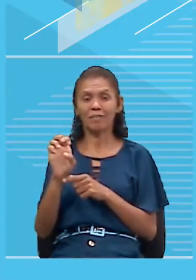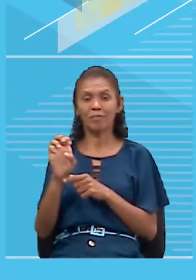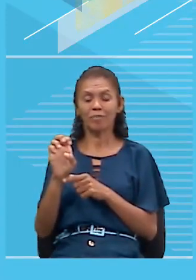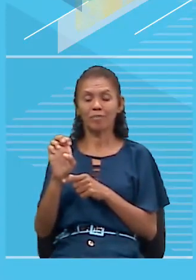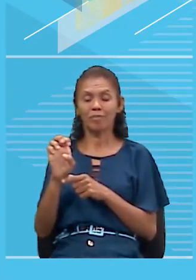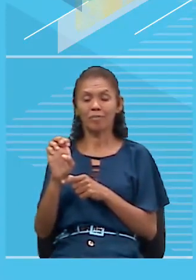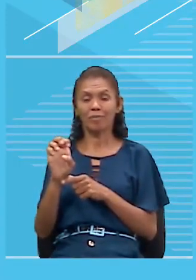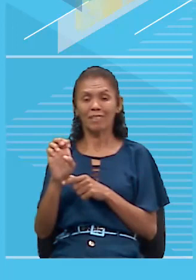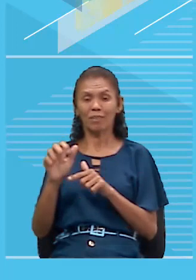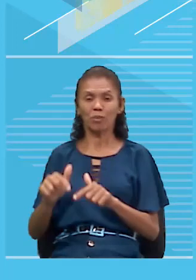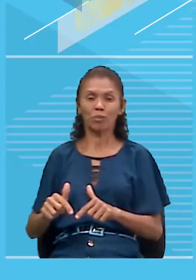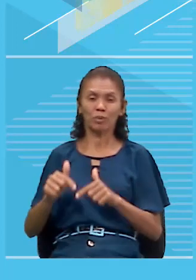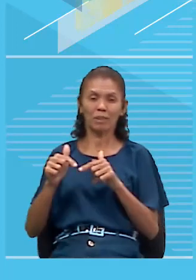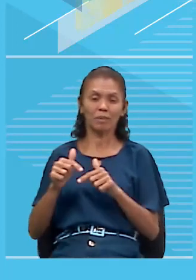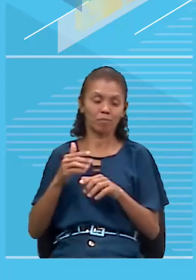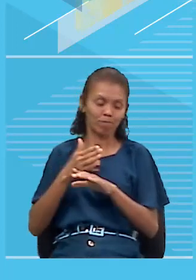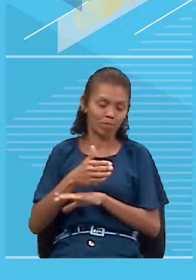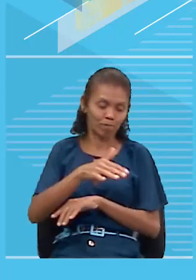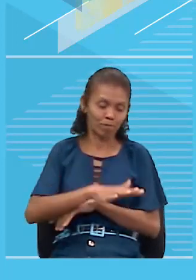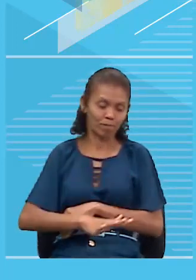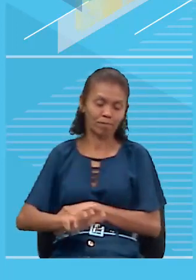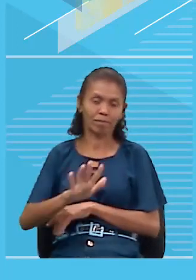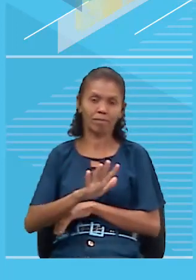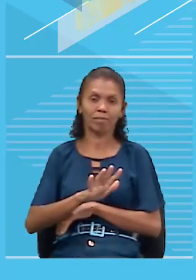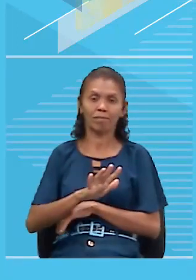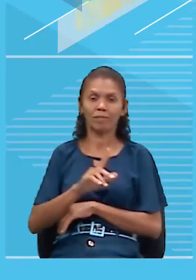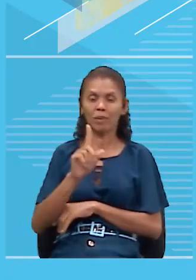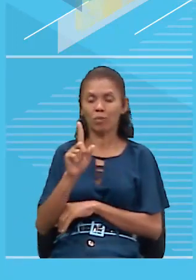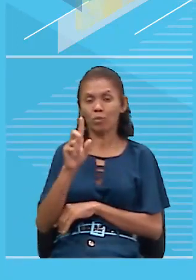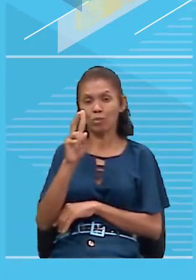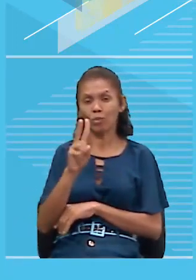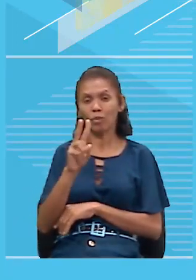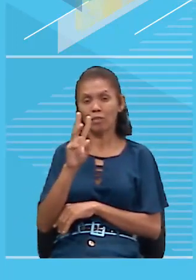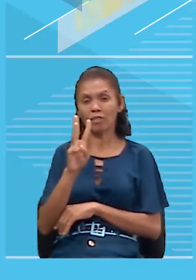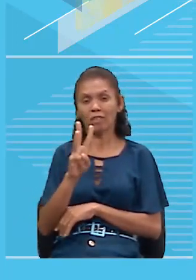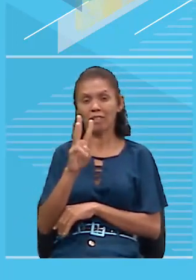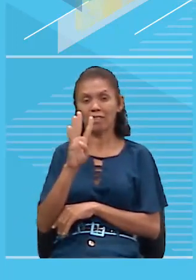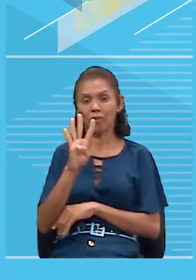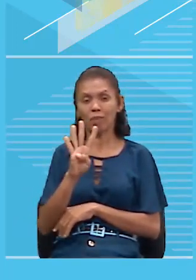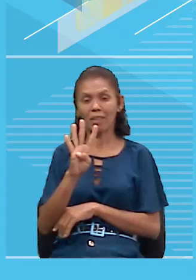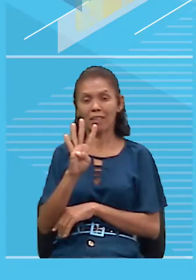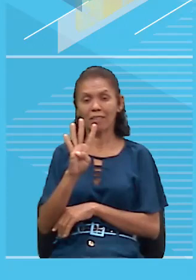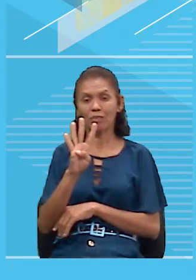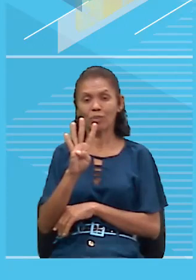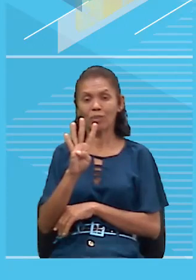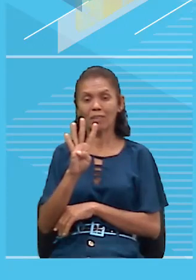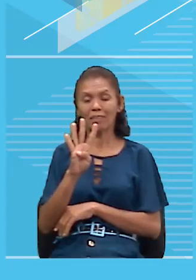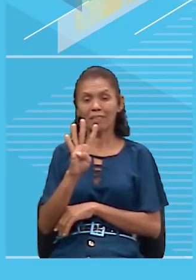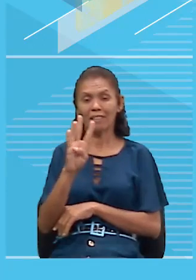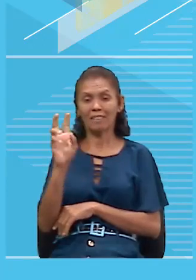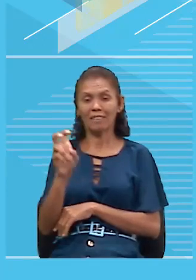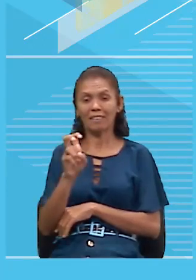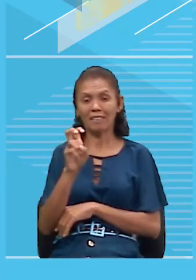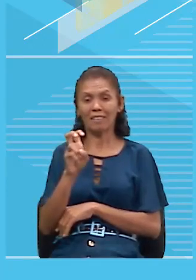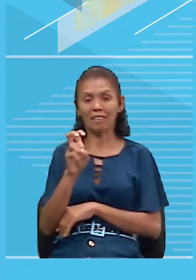eles lutam para o seu território a um dia tem Independência dois dias três dias quatro dias ou a letra